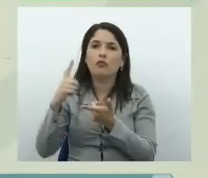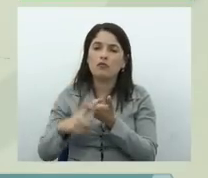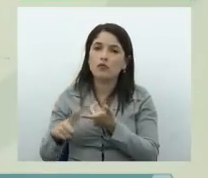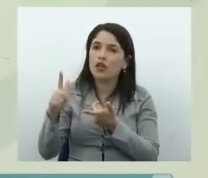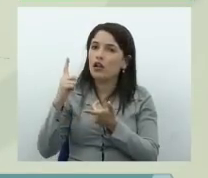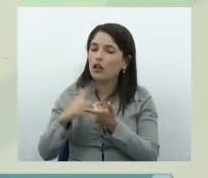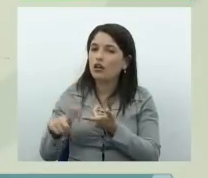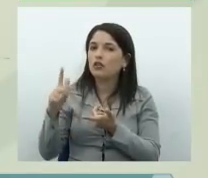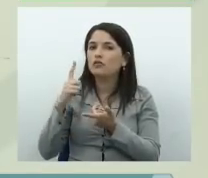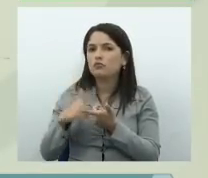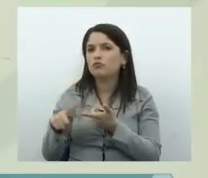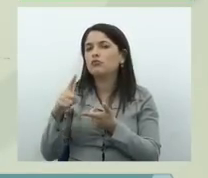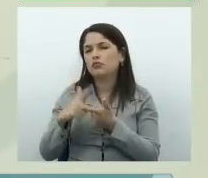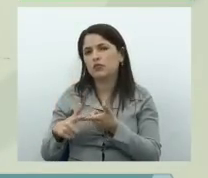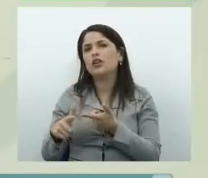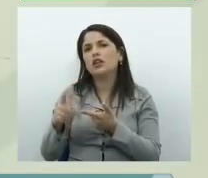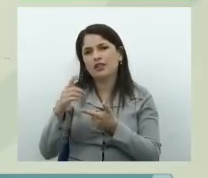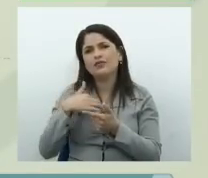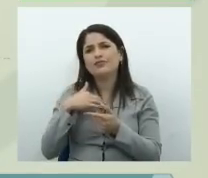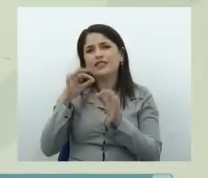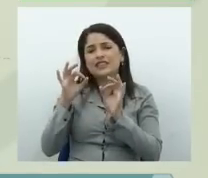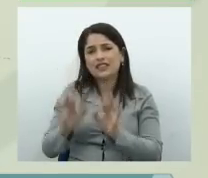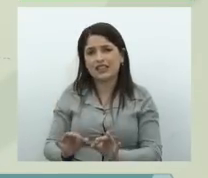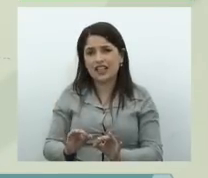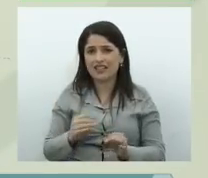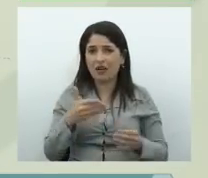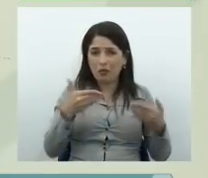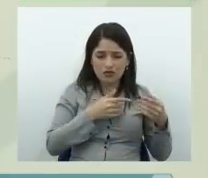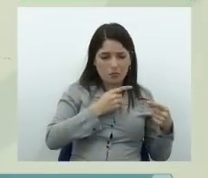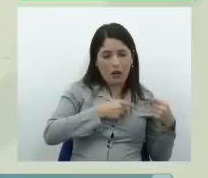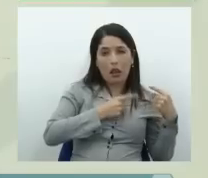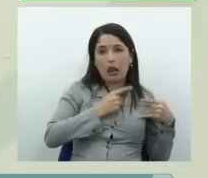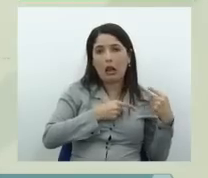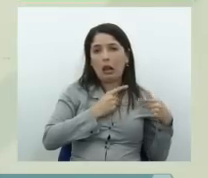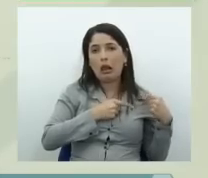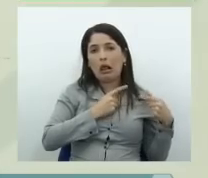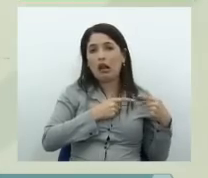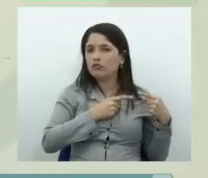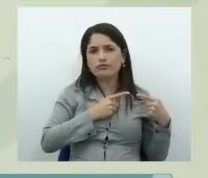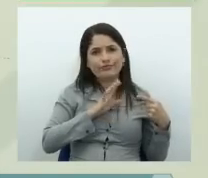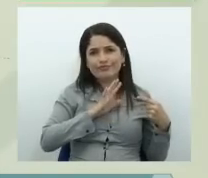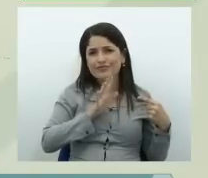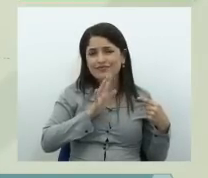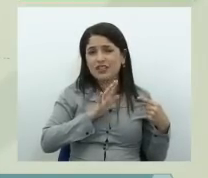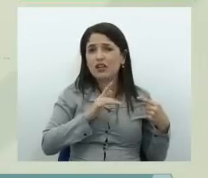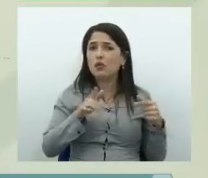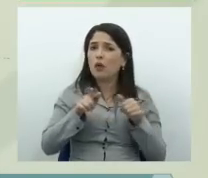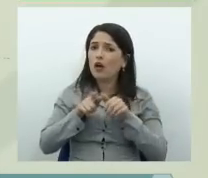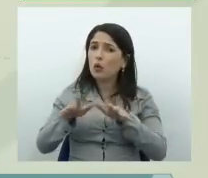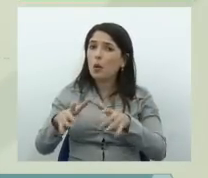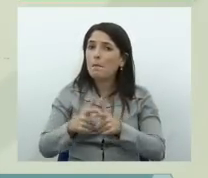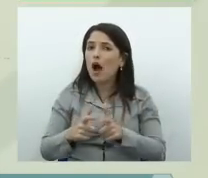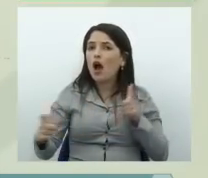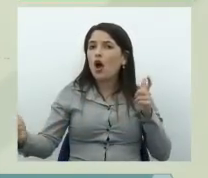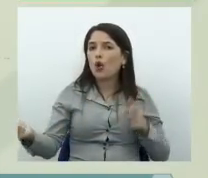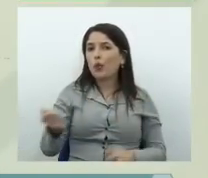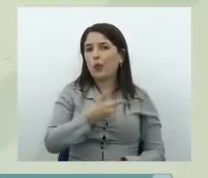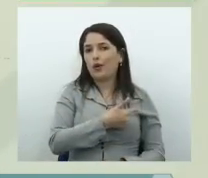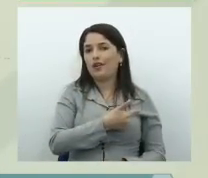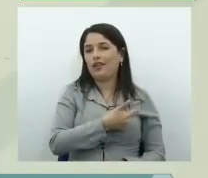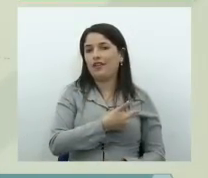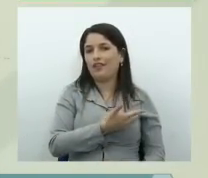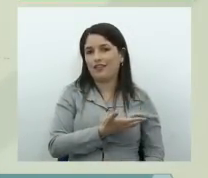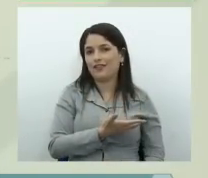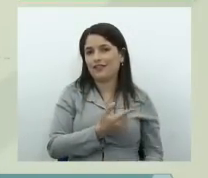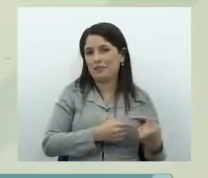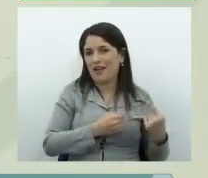acima desse debate político pequeno que tantos problemas e atrasos traz para a nossa cidade.